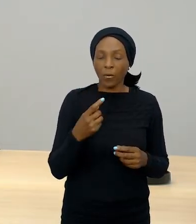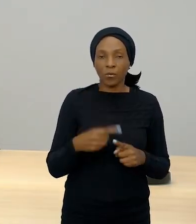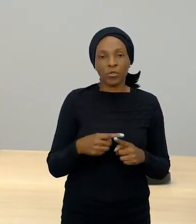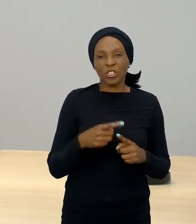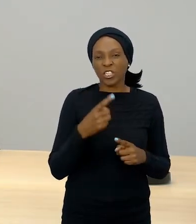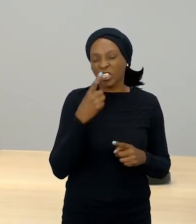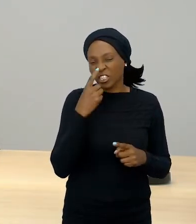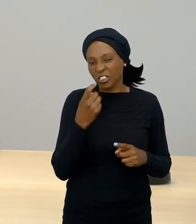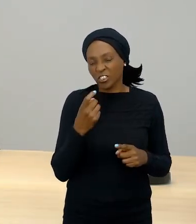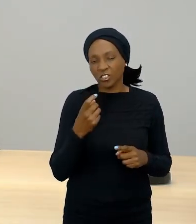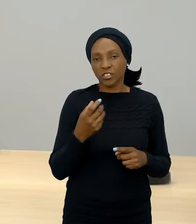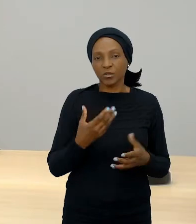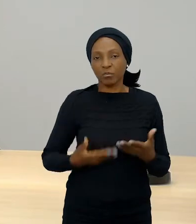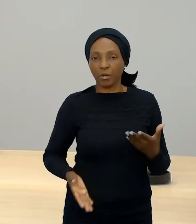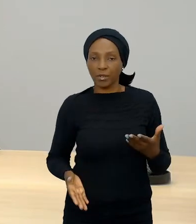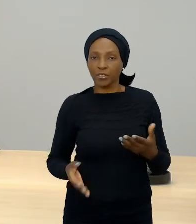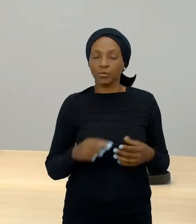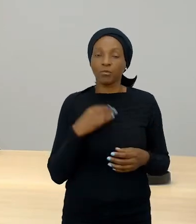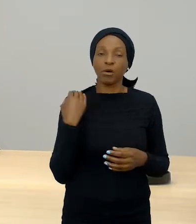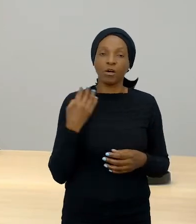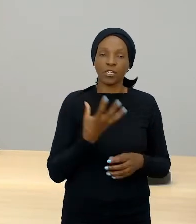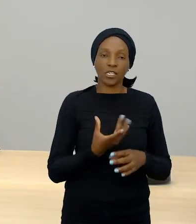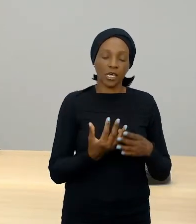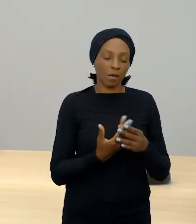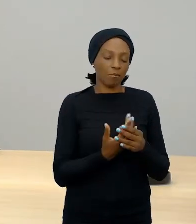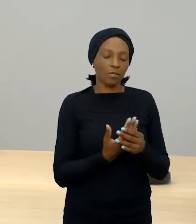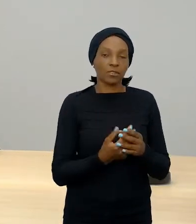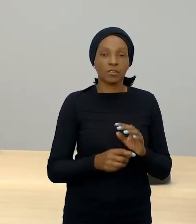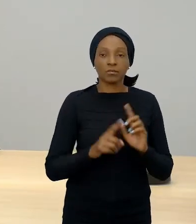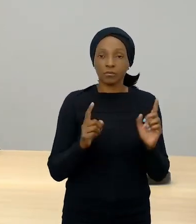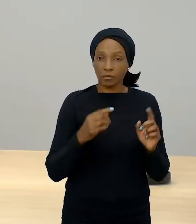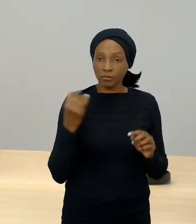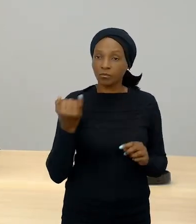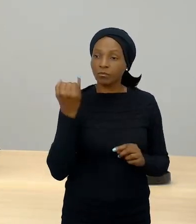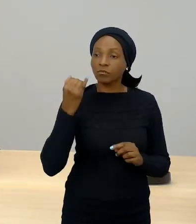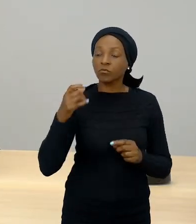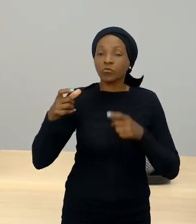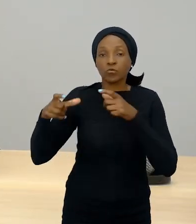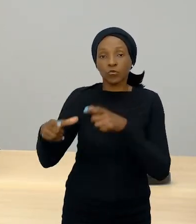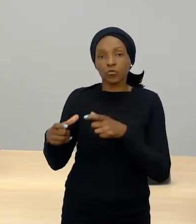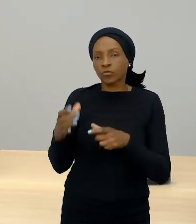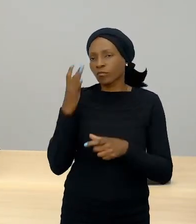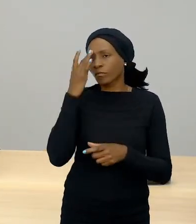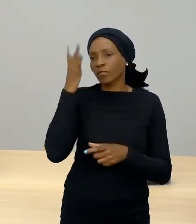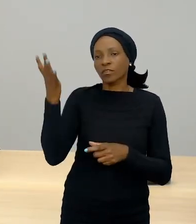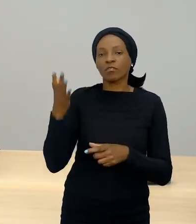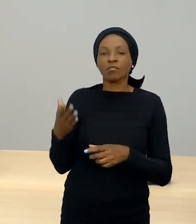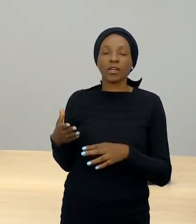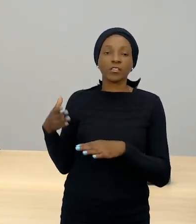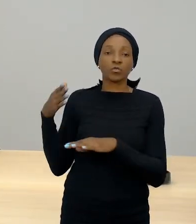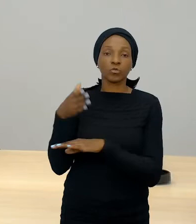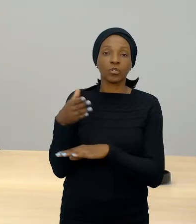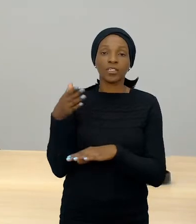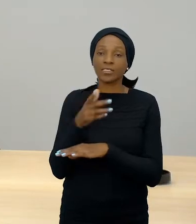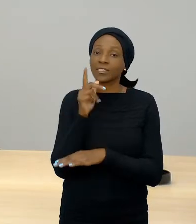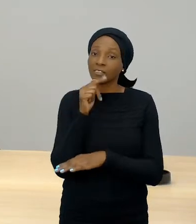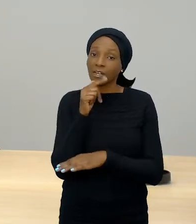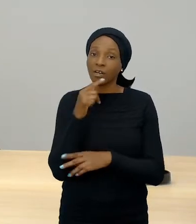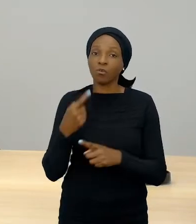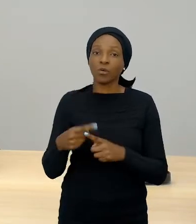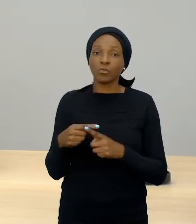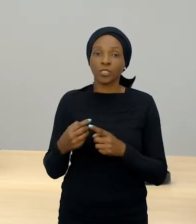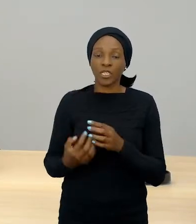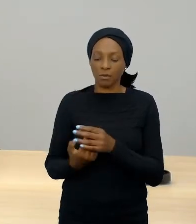interessante você cultivar, né, em um local que você tenha fácil acesso à água, né? Porque essas